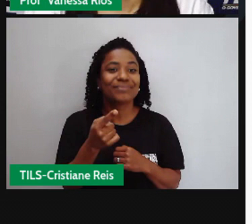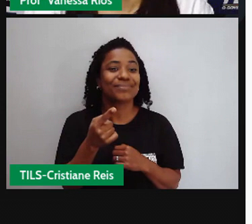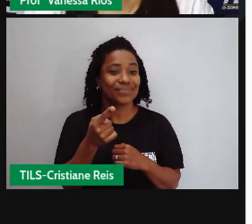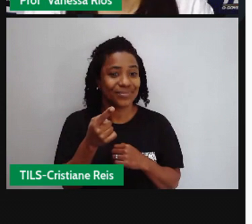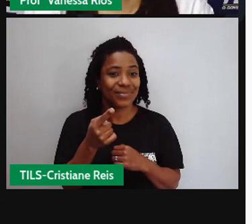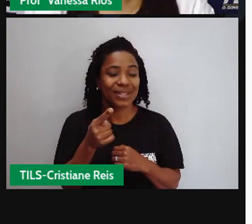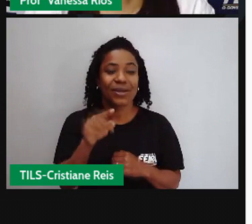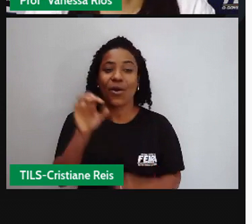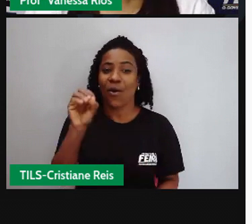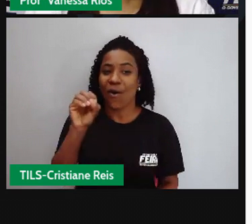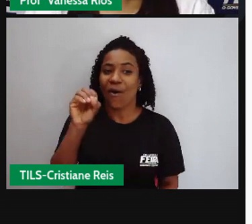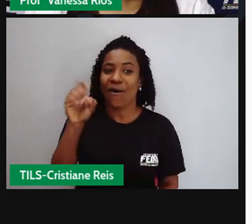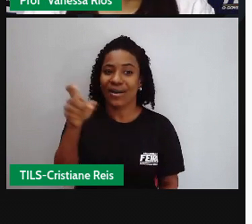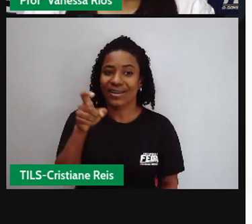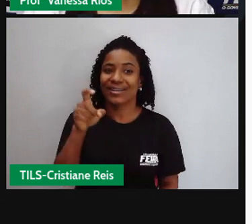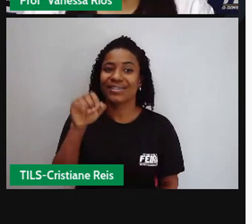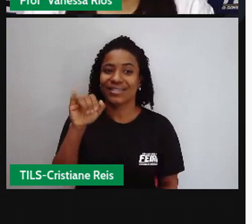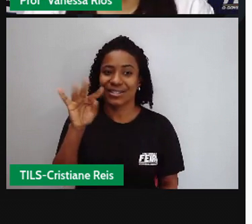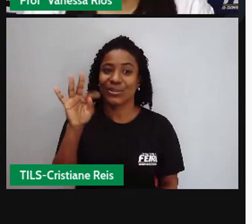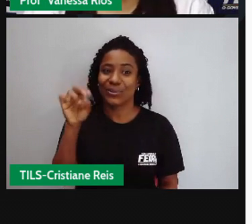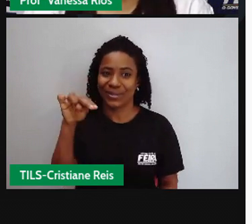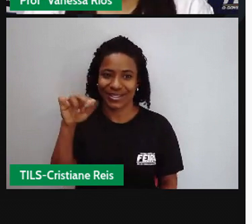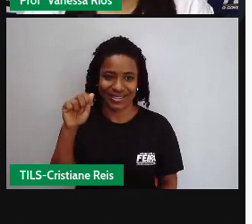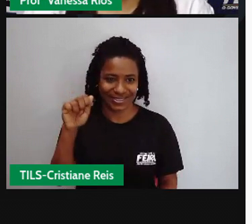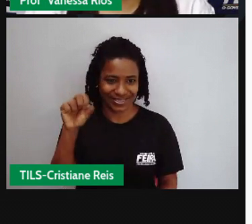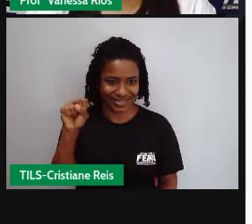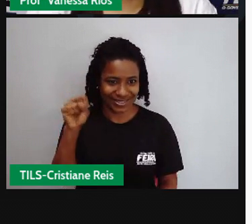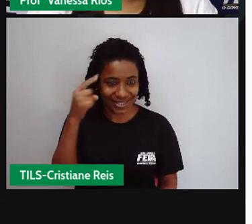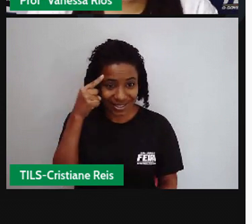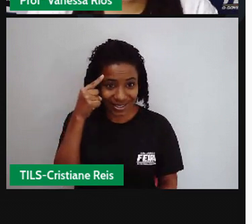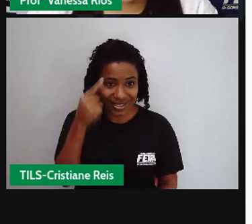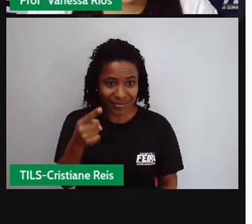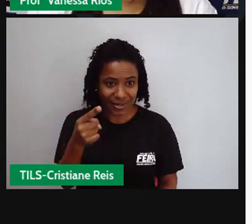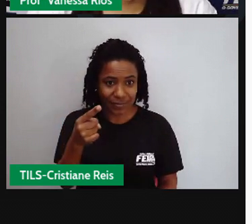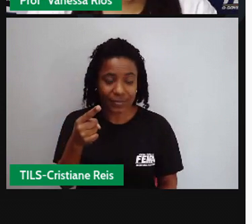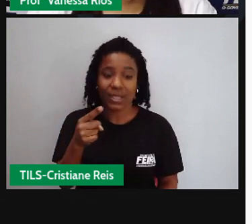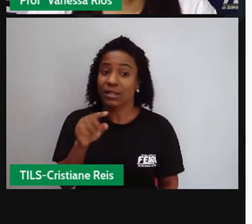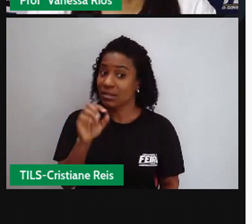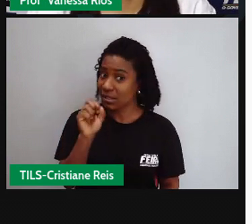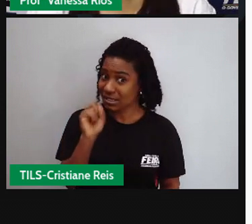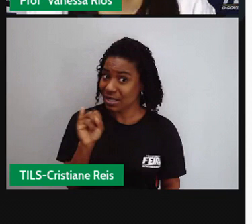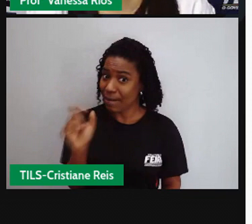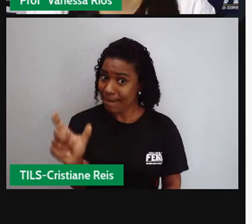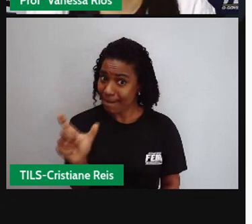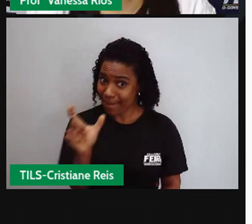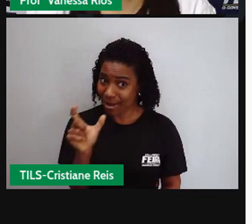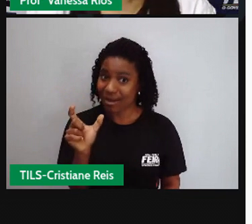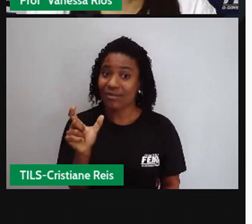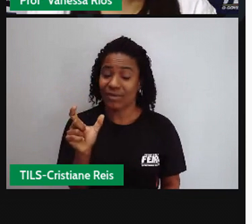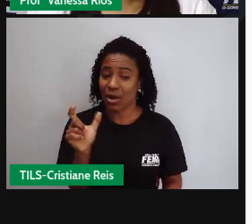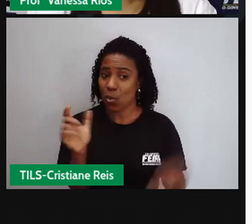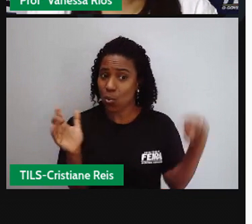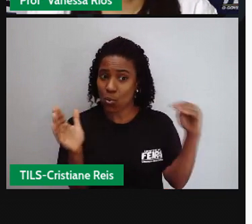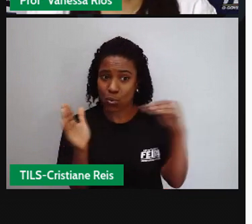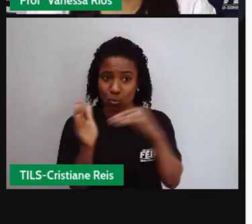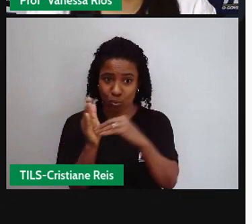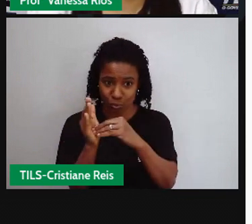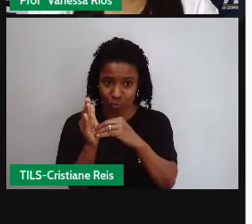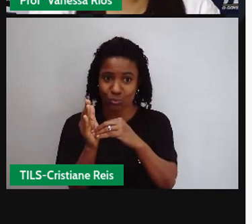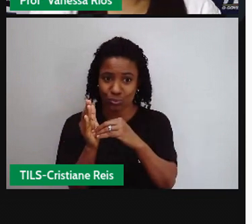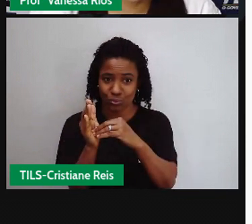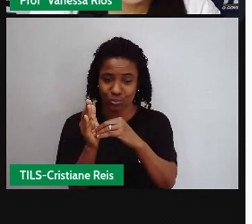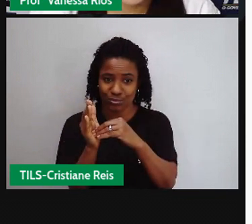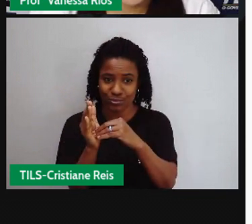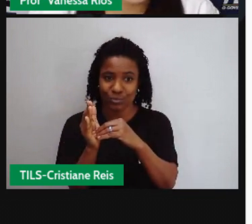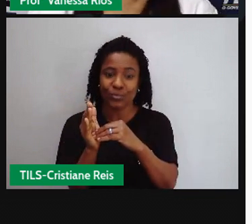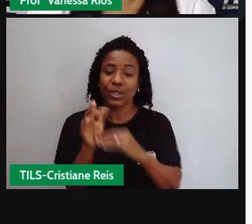como oxítonas. E aí, se eu tenho uma palavra oxítona, terminada aí com som de